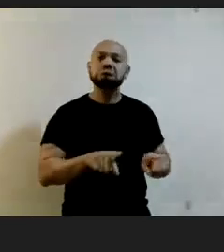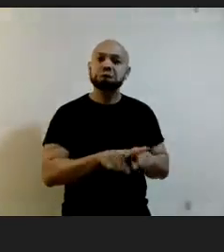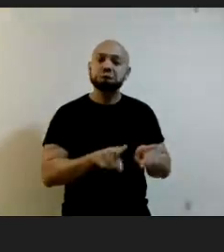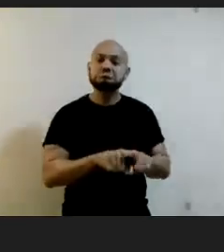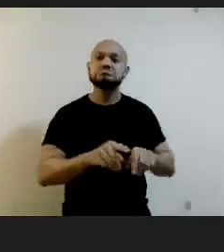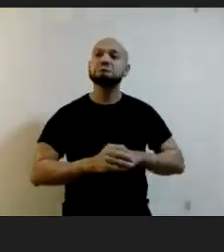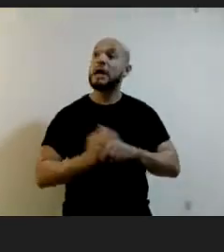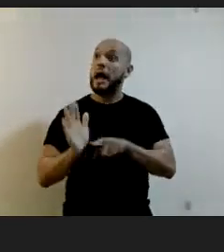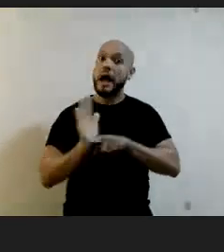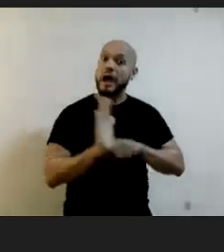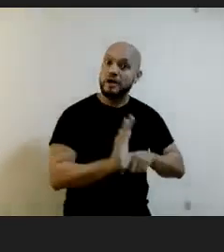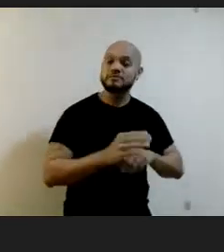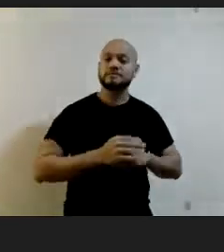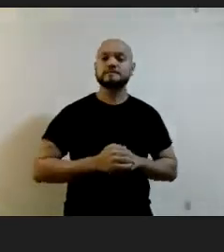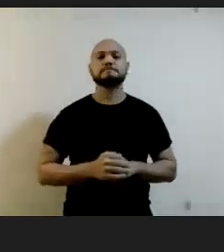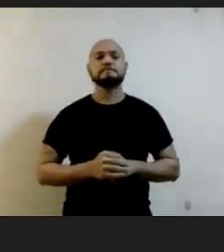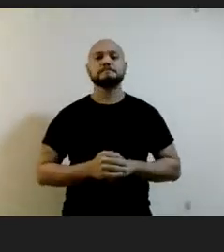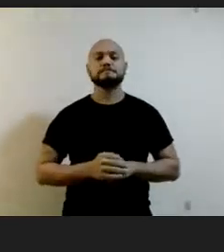ser